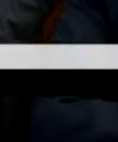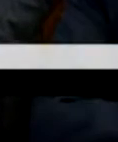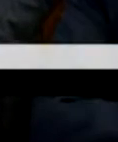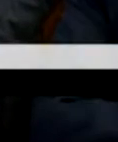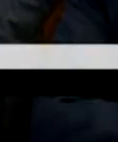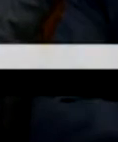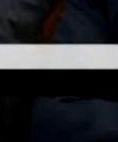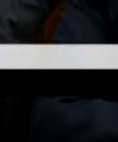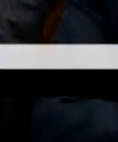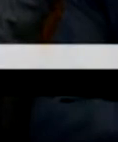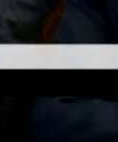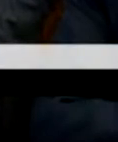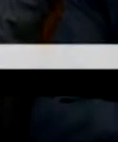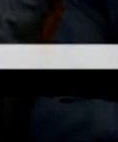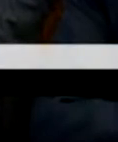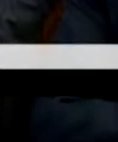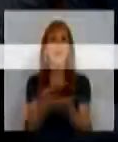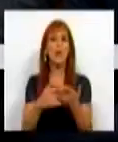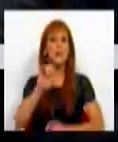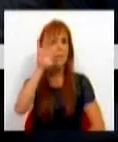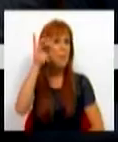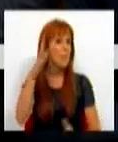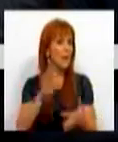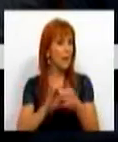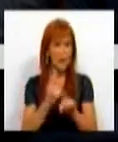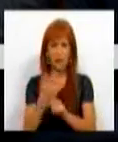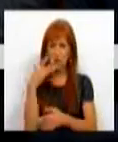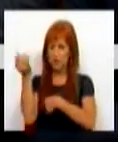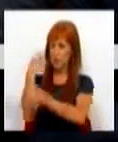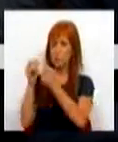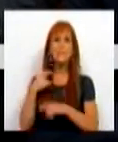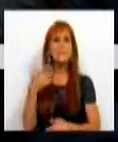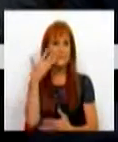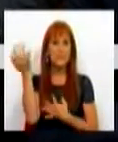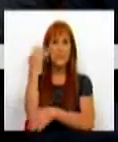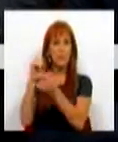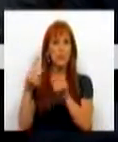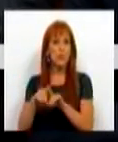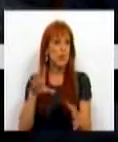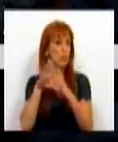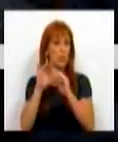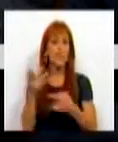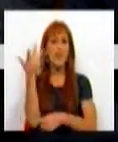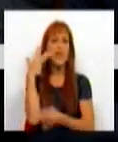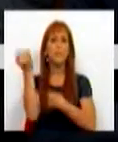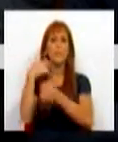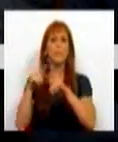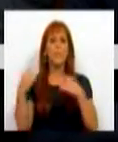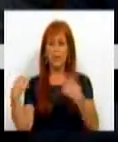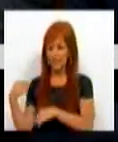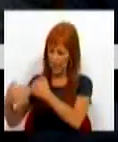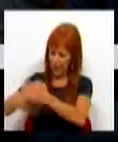vista macroeconómico, sendo que a primeira tem a ver com a questão da exportação. Aliás, a exportação, as exportações, ou o modelo de exportações, tem